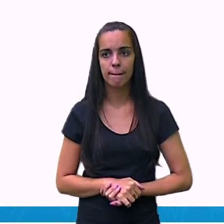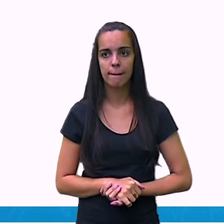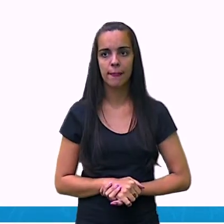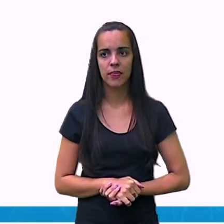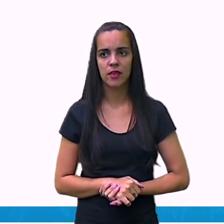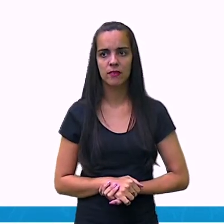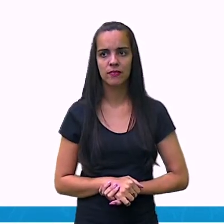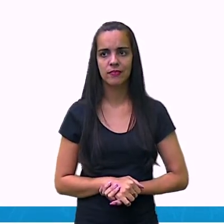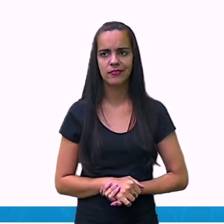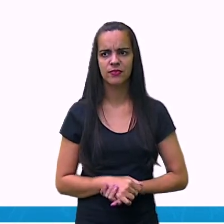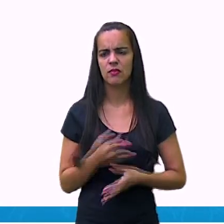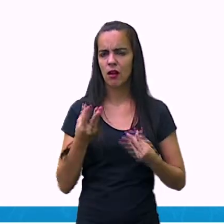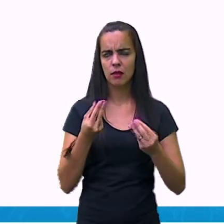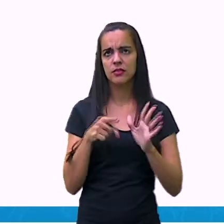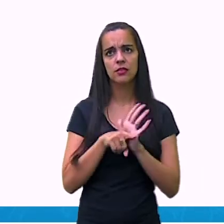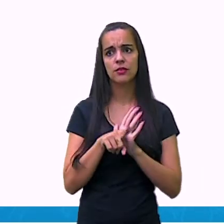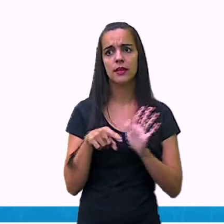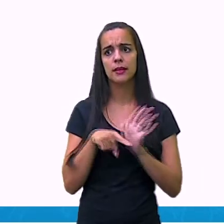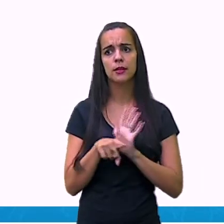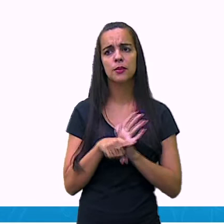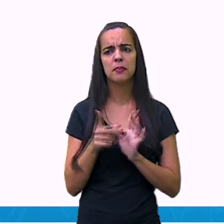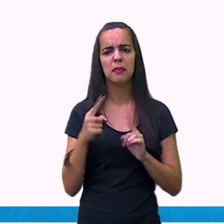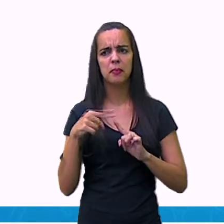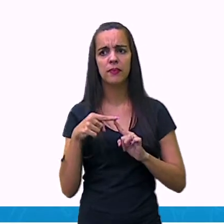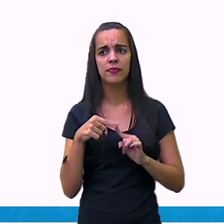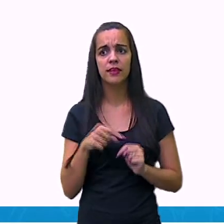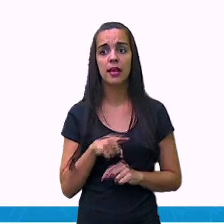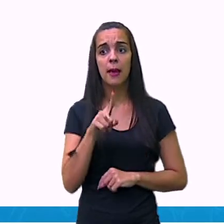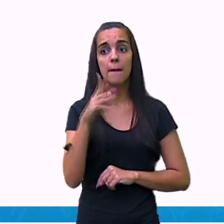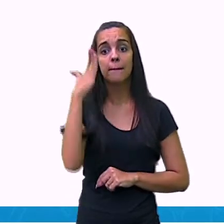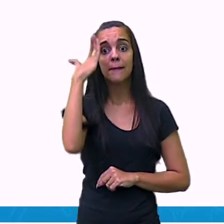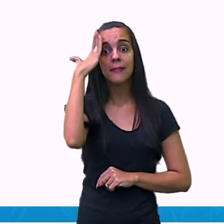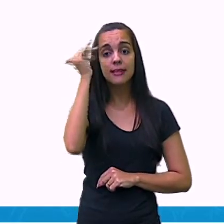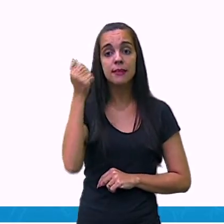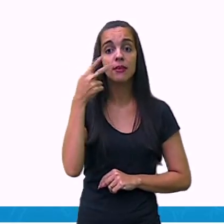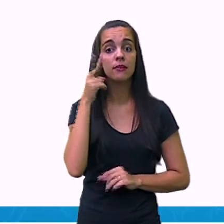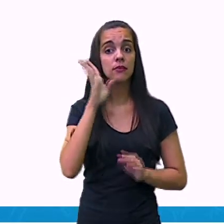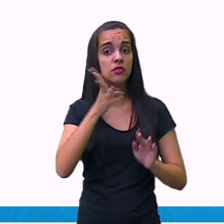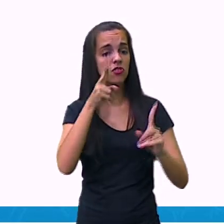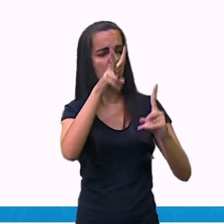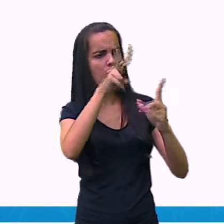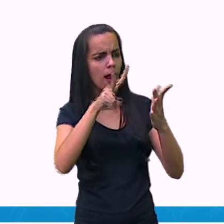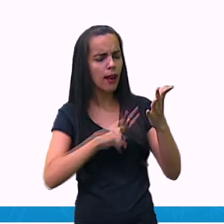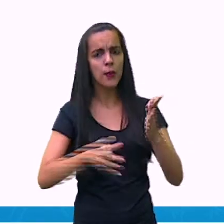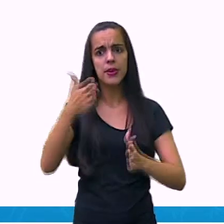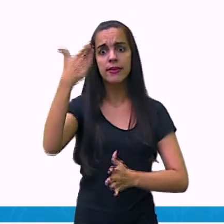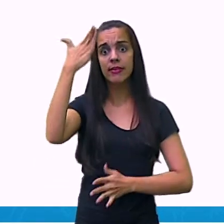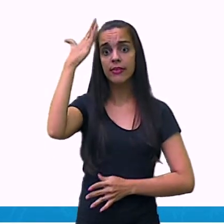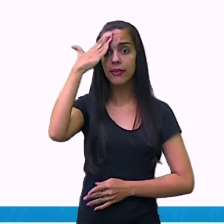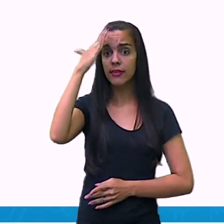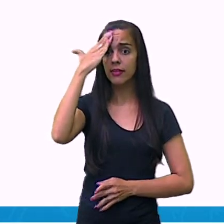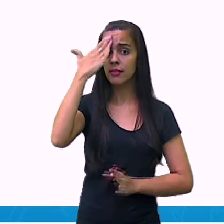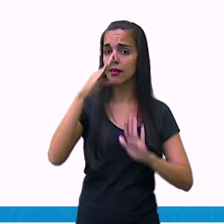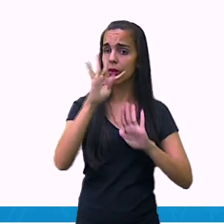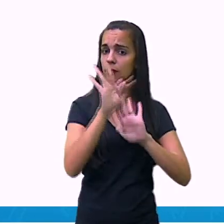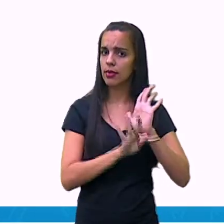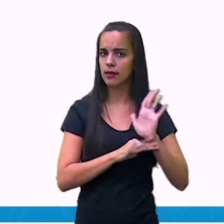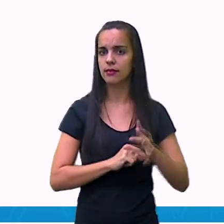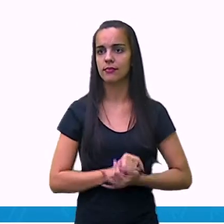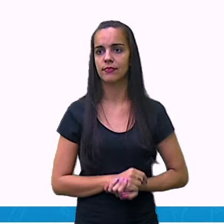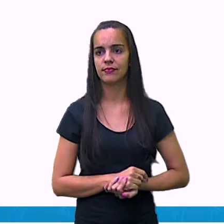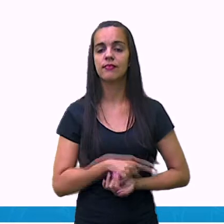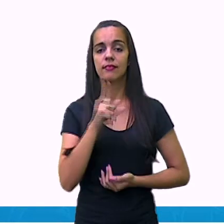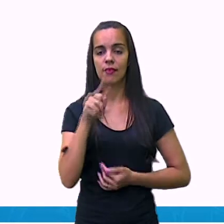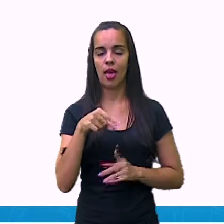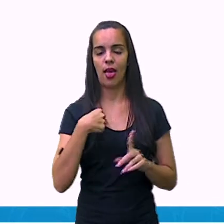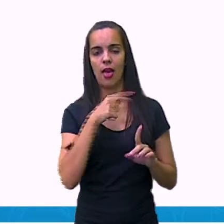gente faz esse tipo de pergunta? Para saber se você leu e compreendeu o texto. É